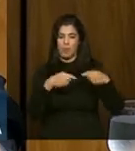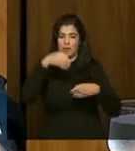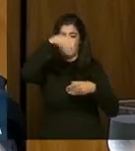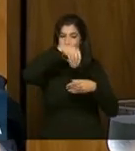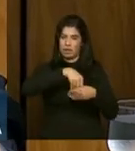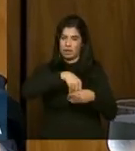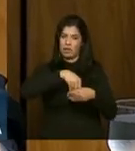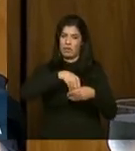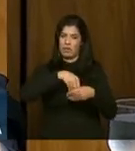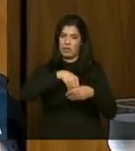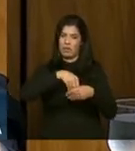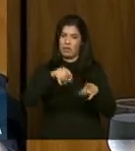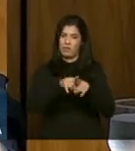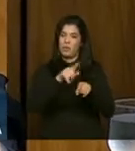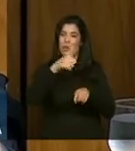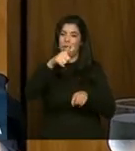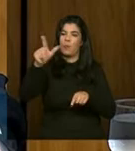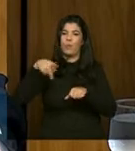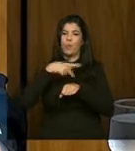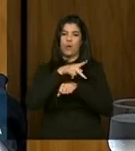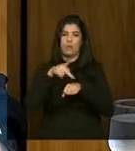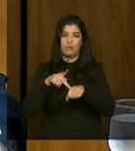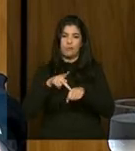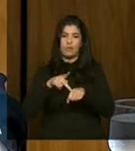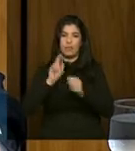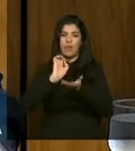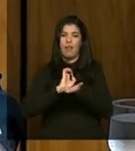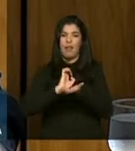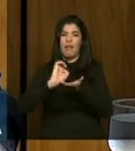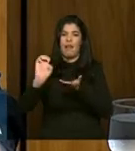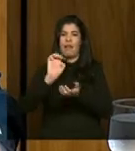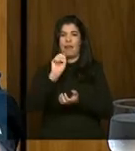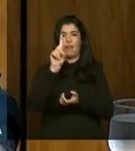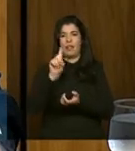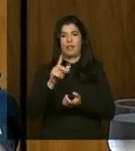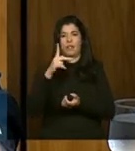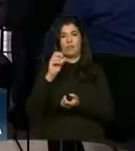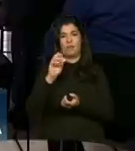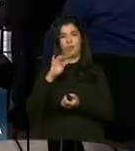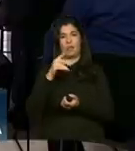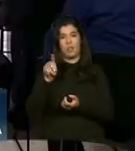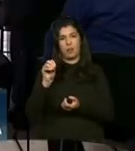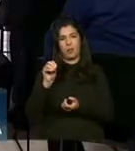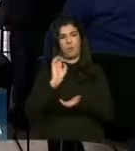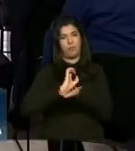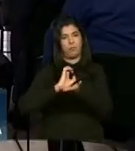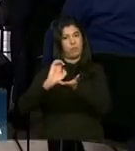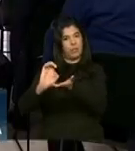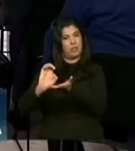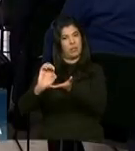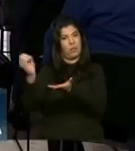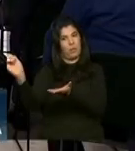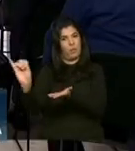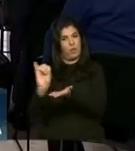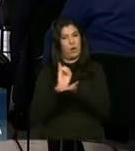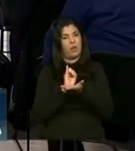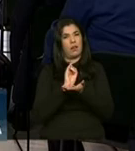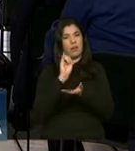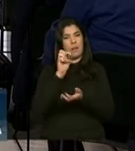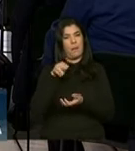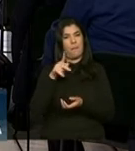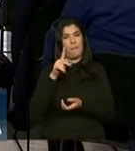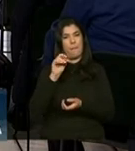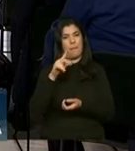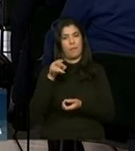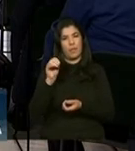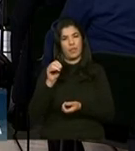mas competir lá fora, competir na exportação, aumentar as nossas exportações, desde manufaturados até todos os outros